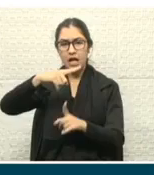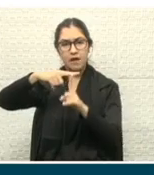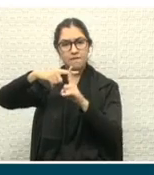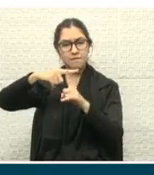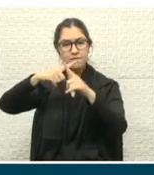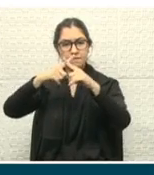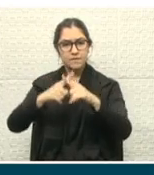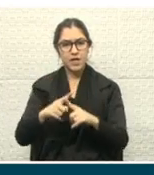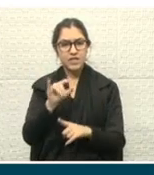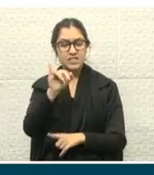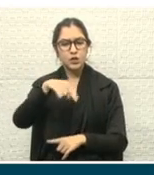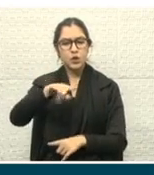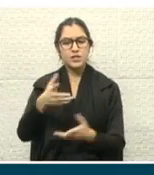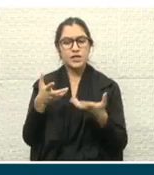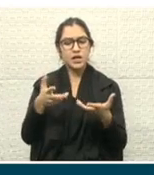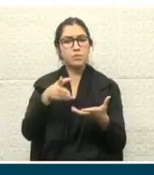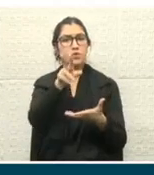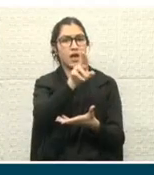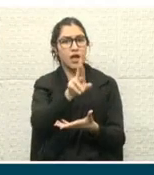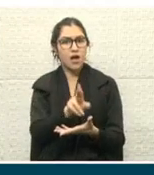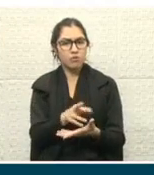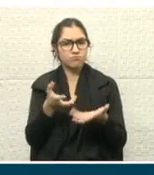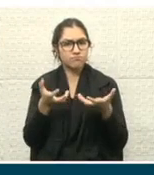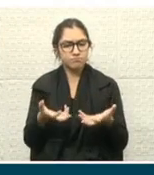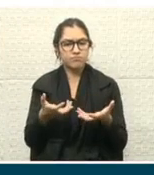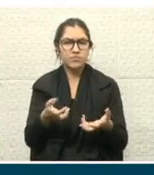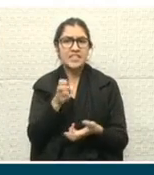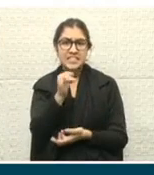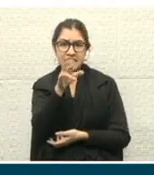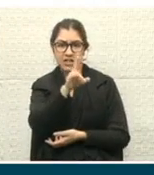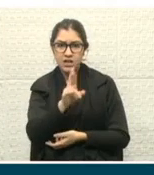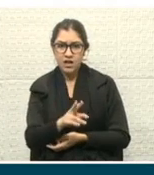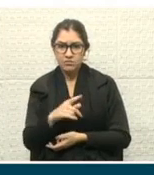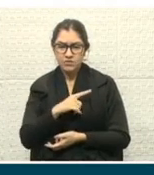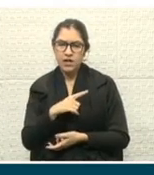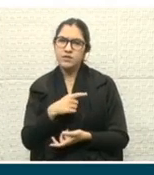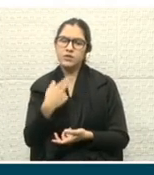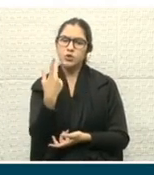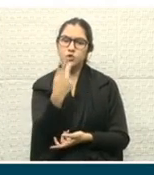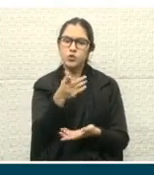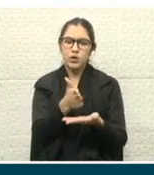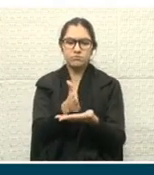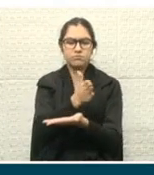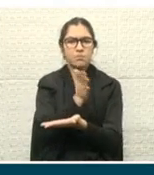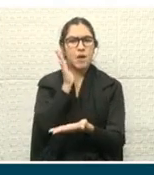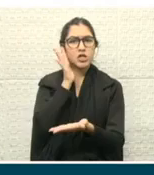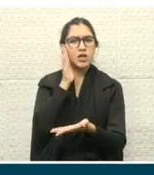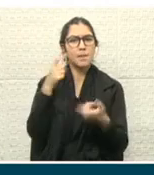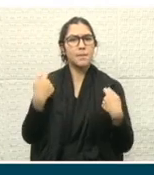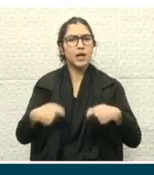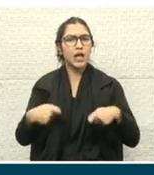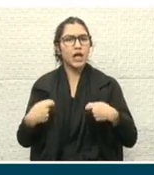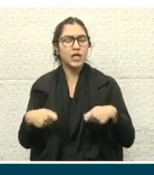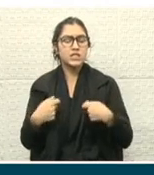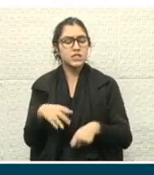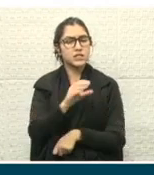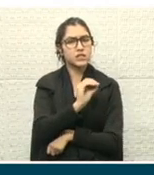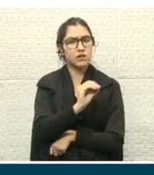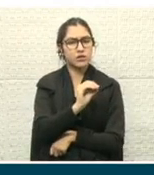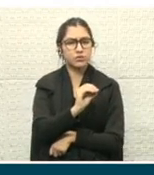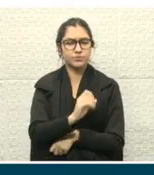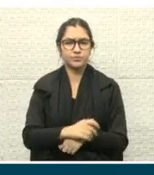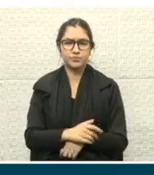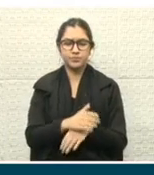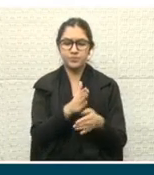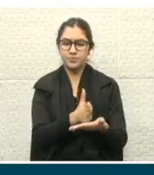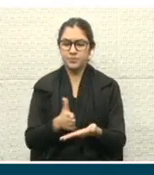Nós queremos que ele seja real. Se ele é real, então a sua parte imaginária precisa ser 0.